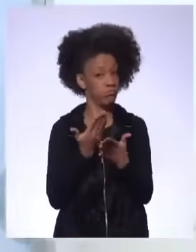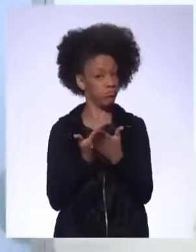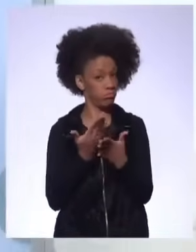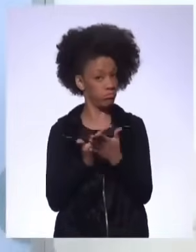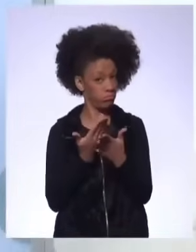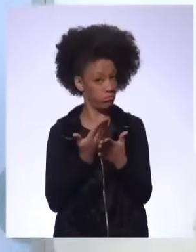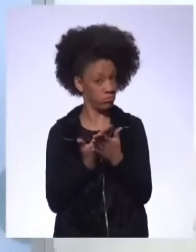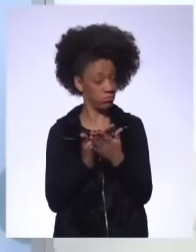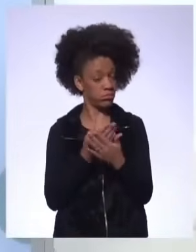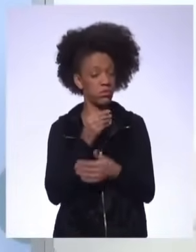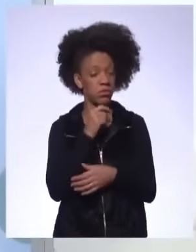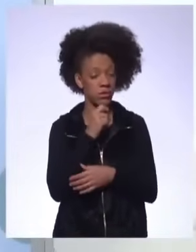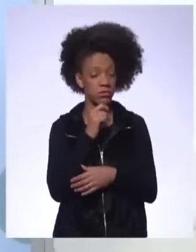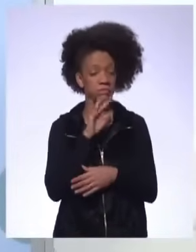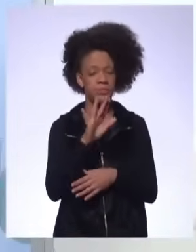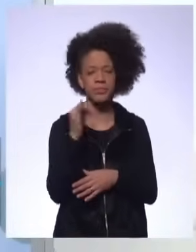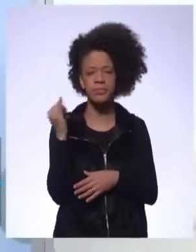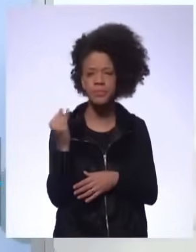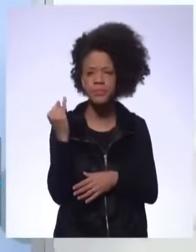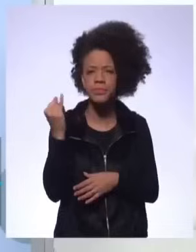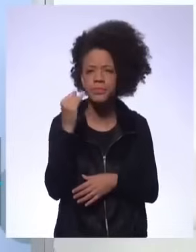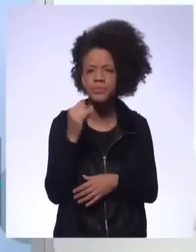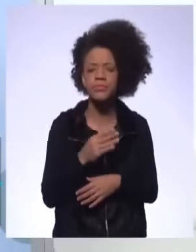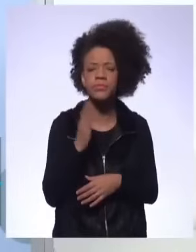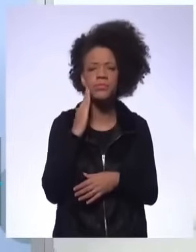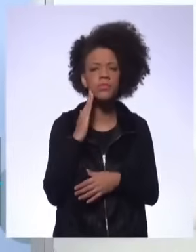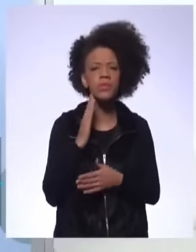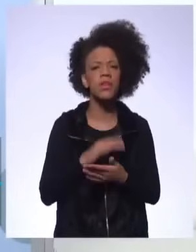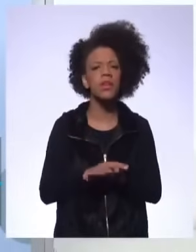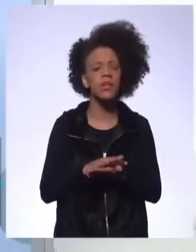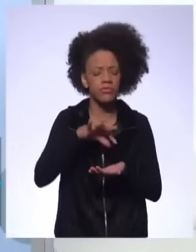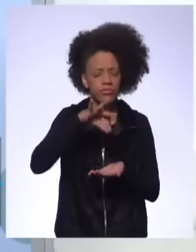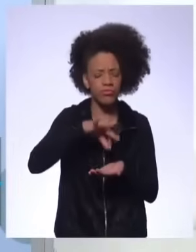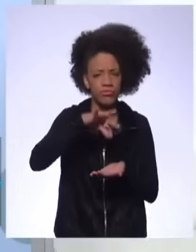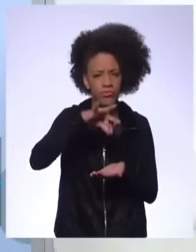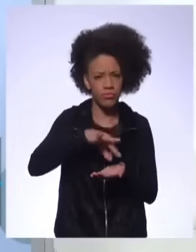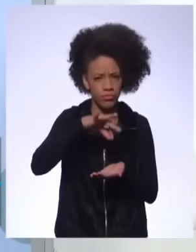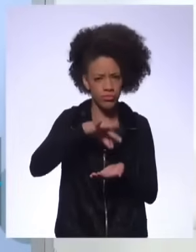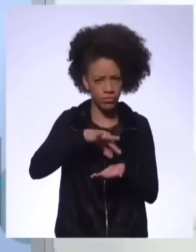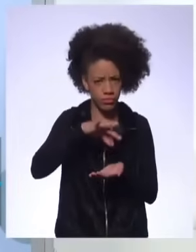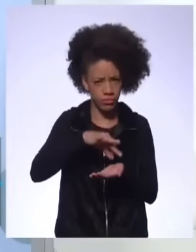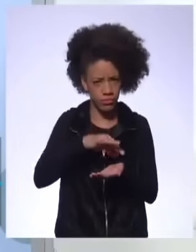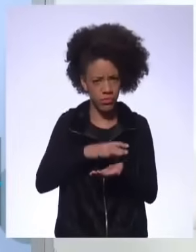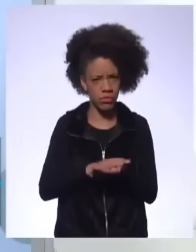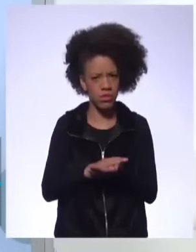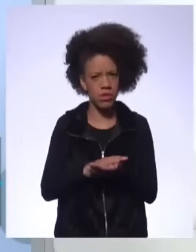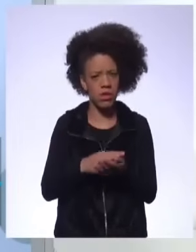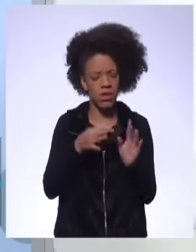que é importante você saber, tem gente que faz chá da folha do maracujá,